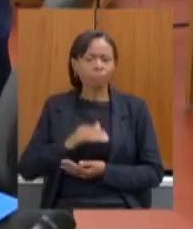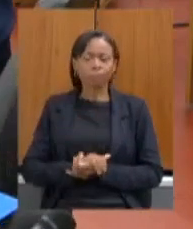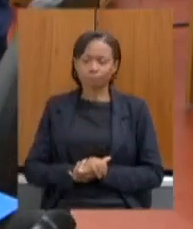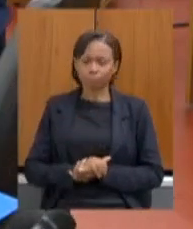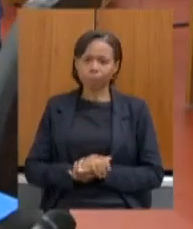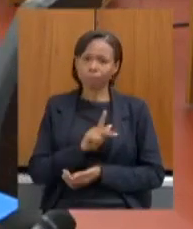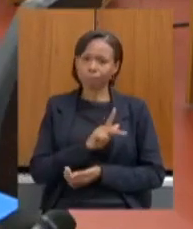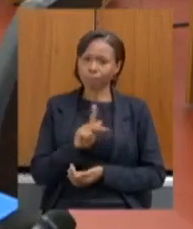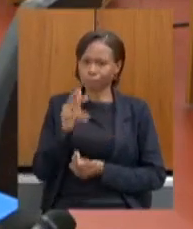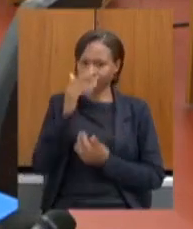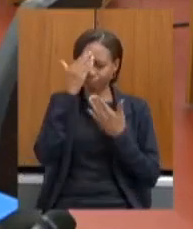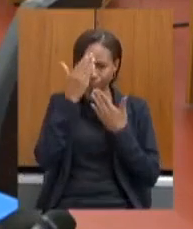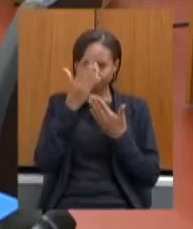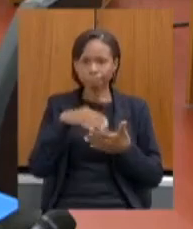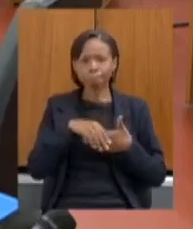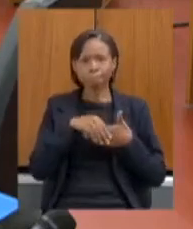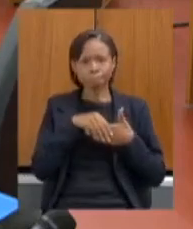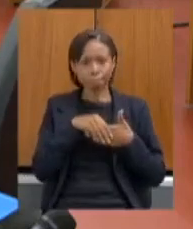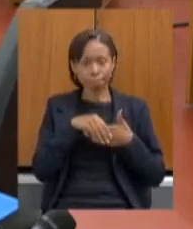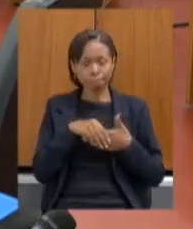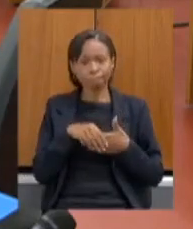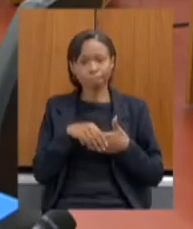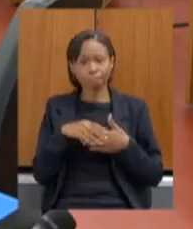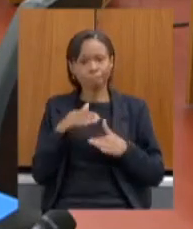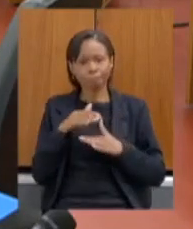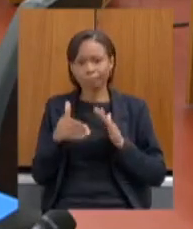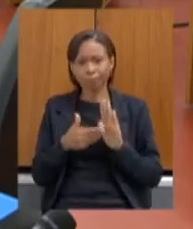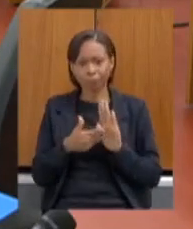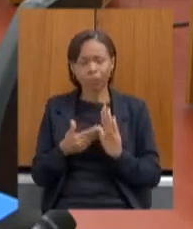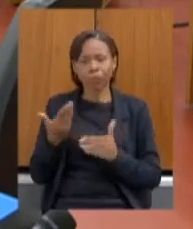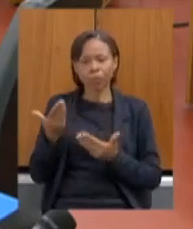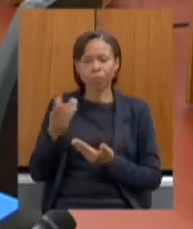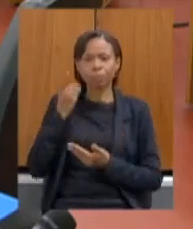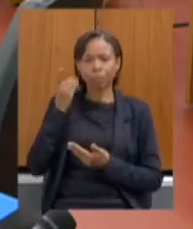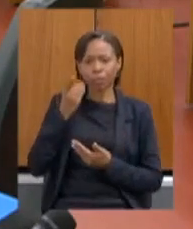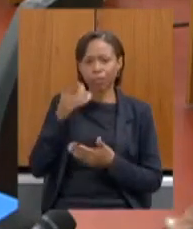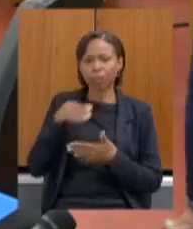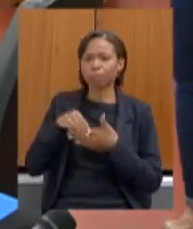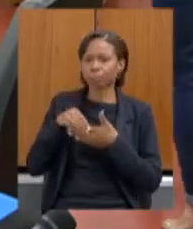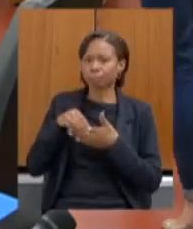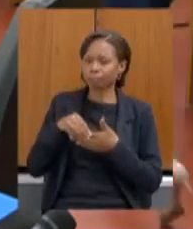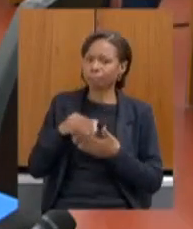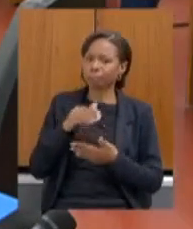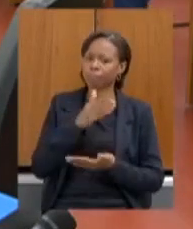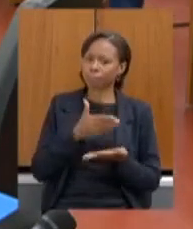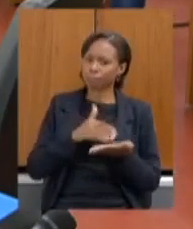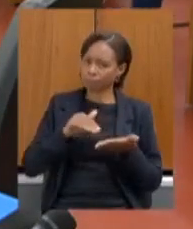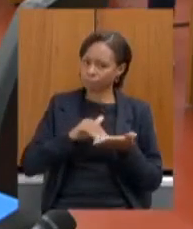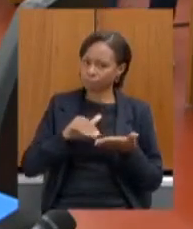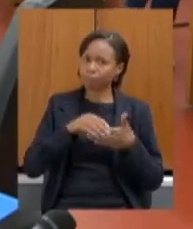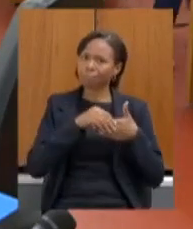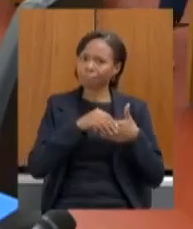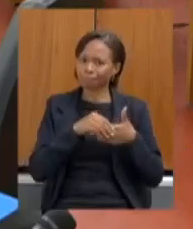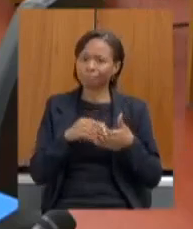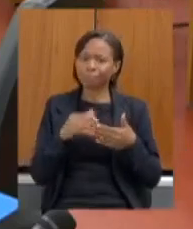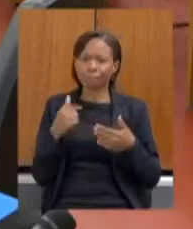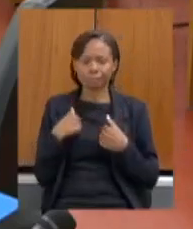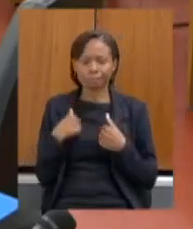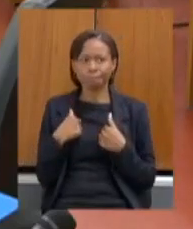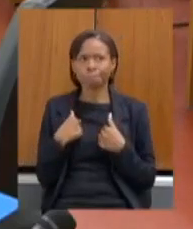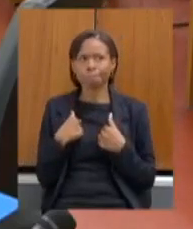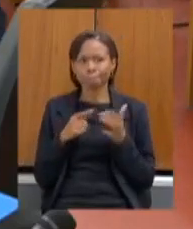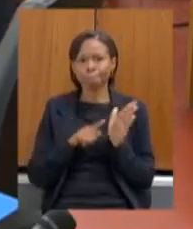Obrigada, presidente, cumprimento e cumprimento os nossos colegas parlamentares, cumprimento o secretário e vou aos meus